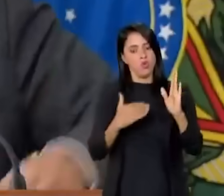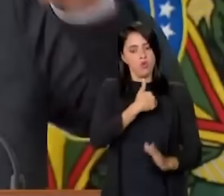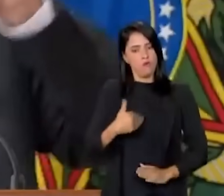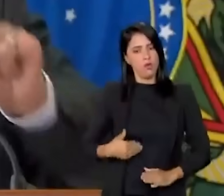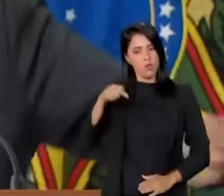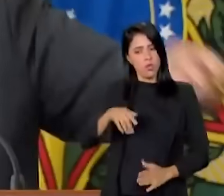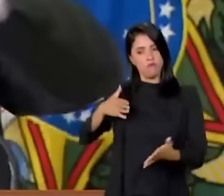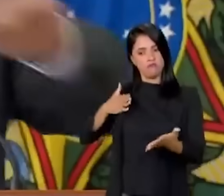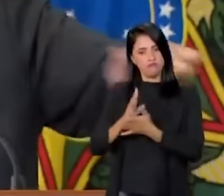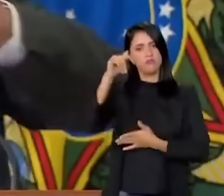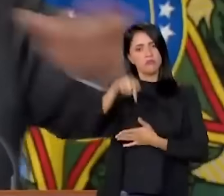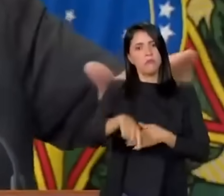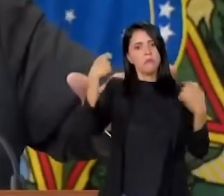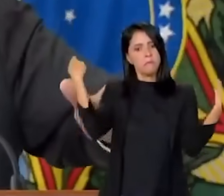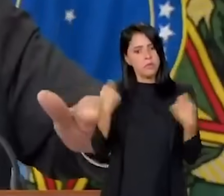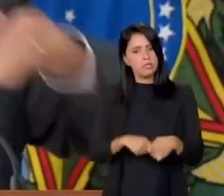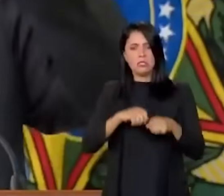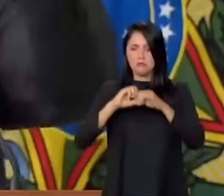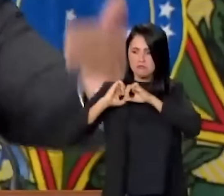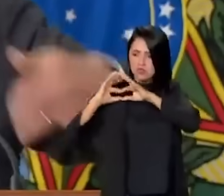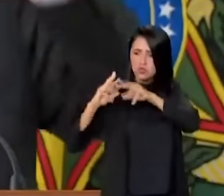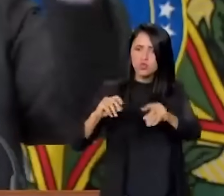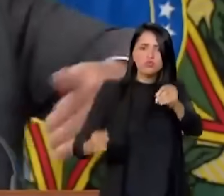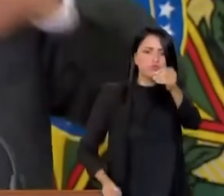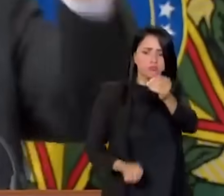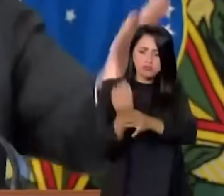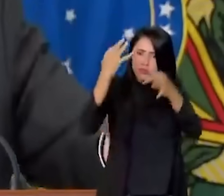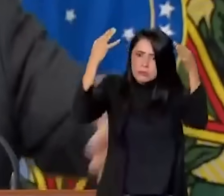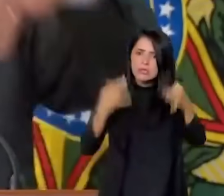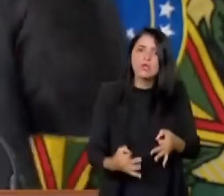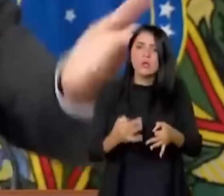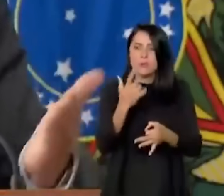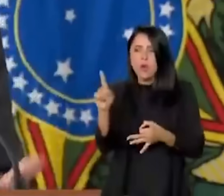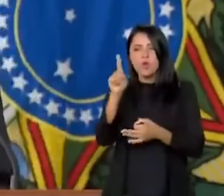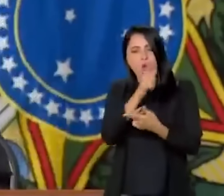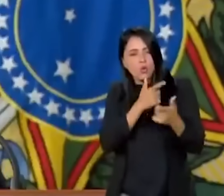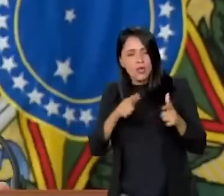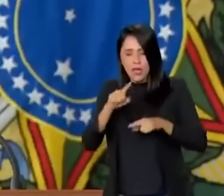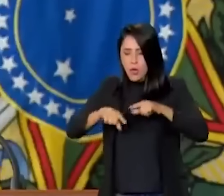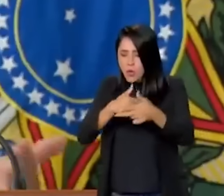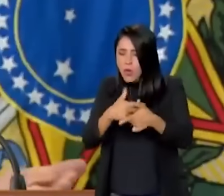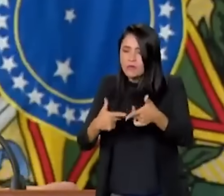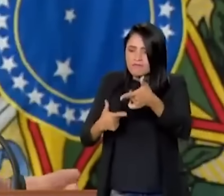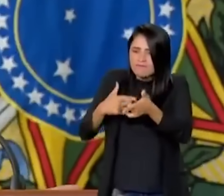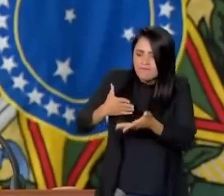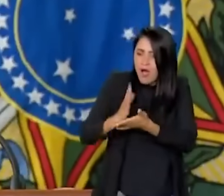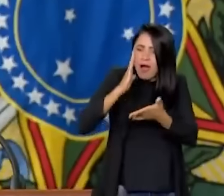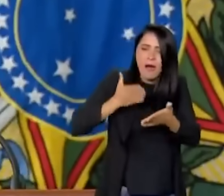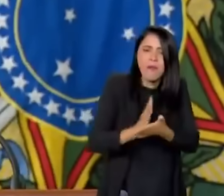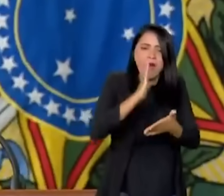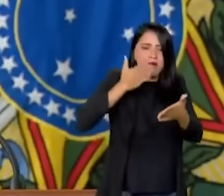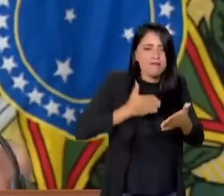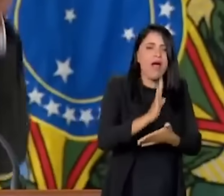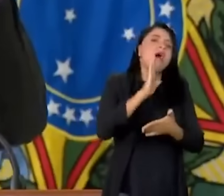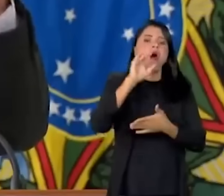aprovamos aqui hoje aconteça na sua plenitude para a gente aprovar mais coisa, mais avançada e fazer evoluir um